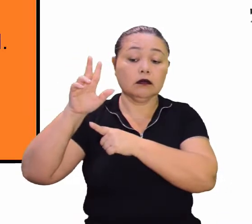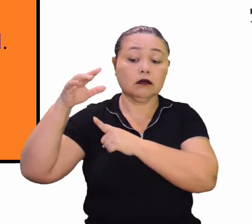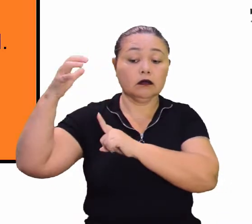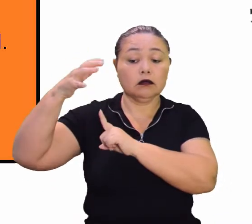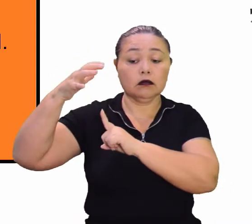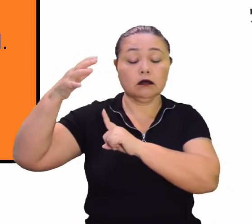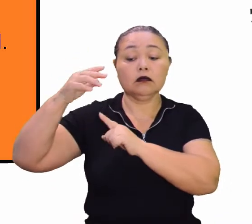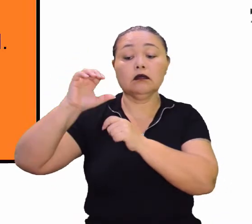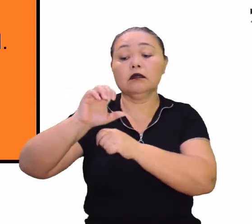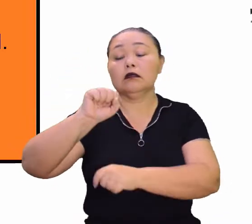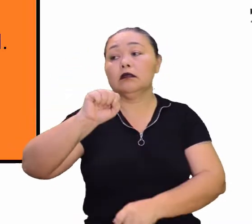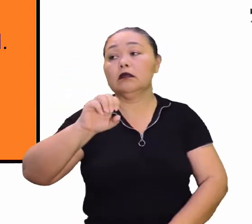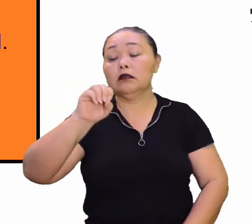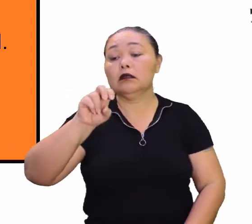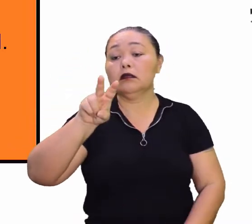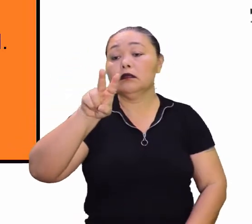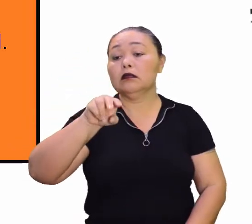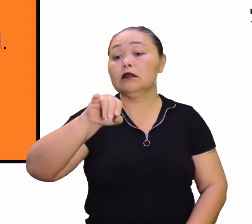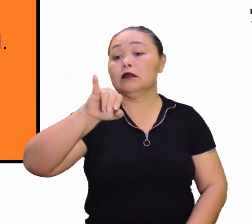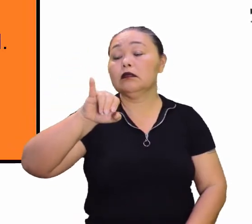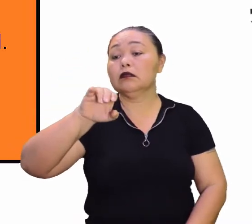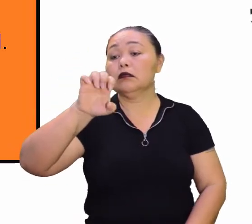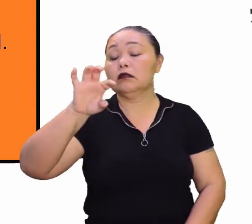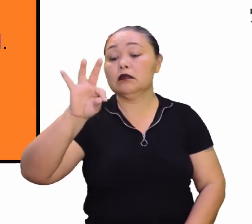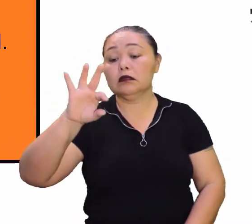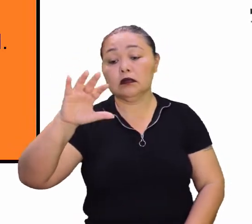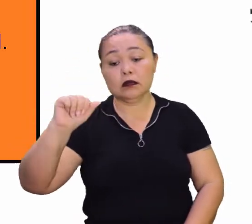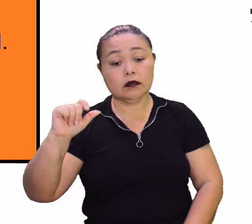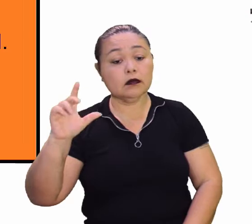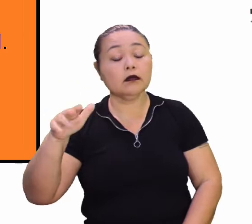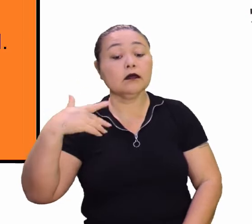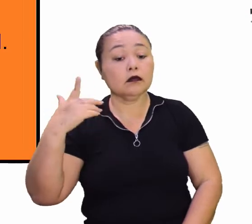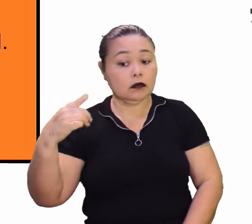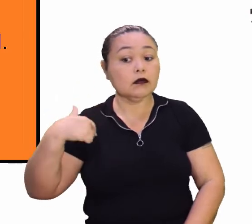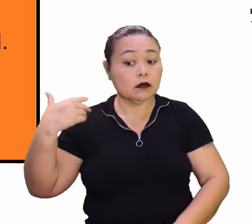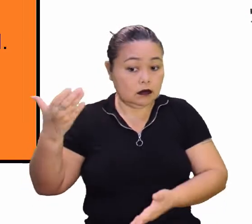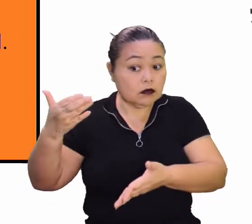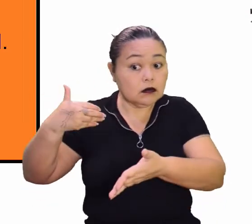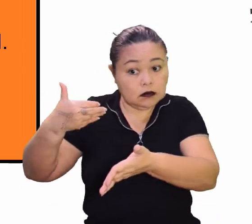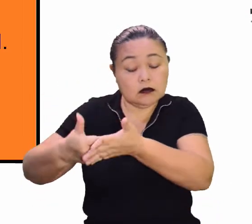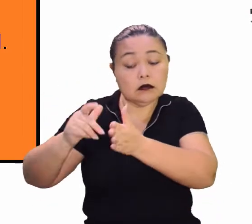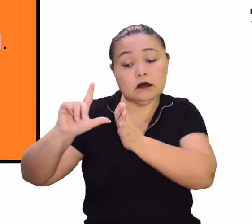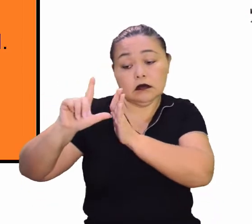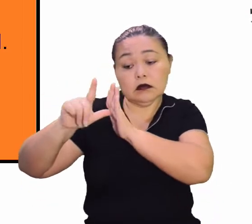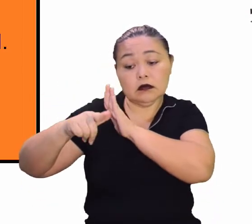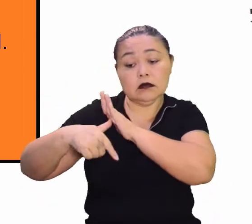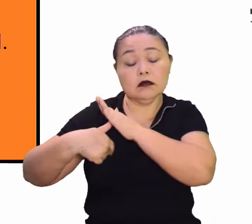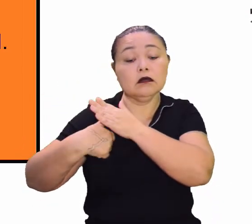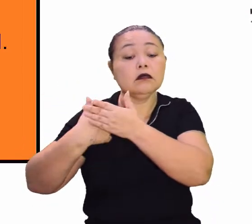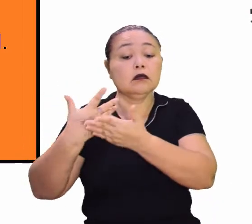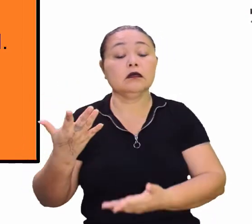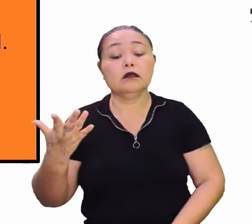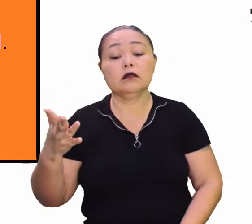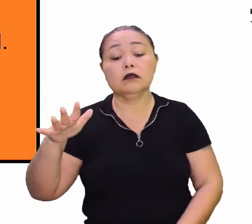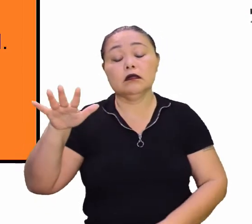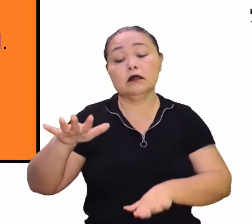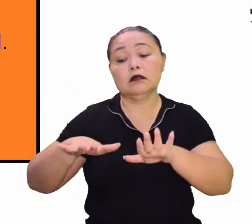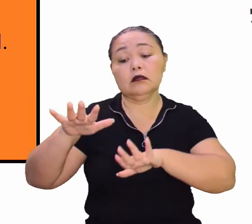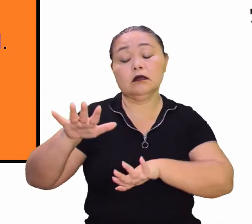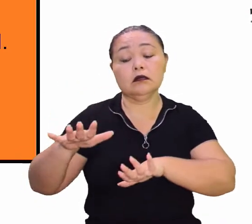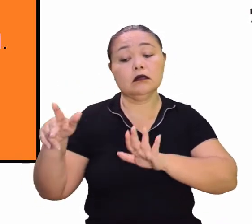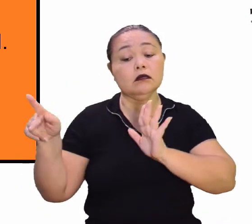dos soviéticos. E ela ficou atrasada. Inclusive, ela se encontra atrasada até hoje. Muito bem. Inclusive,